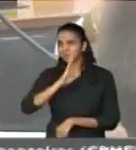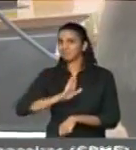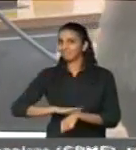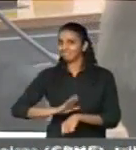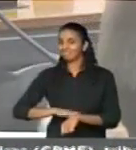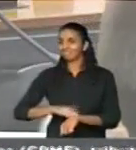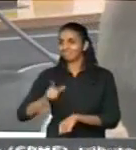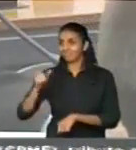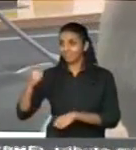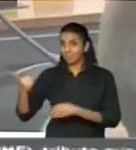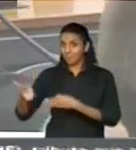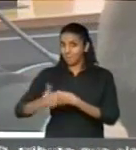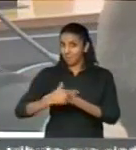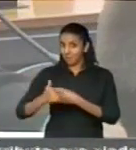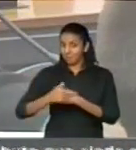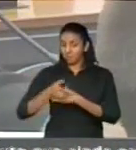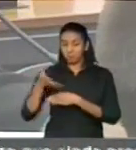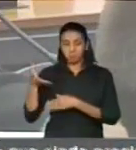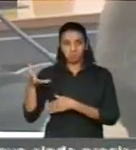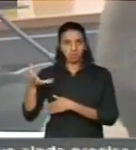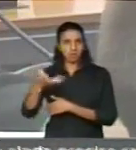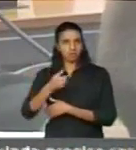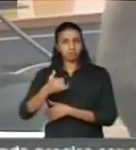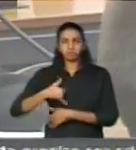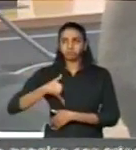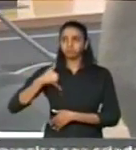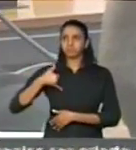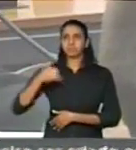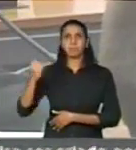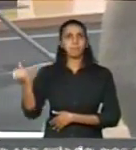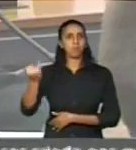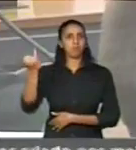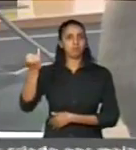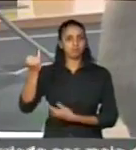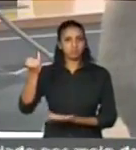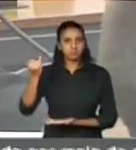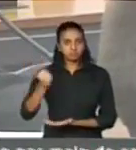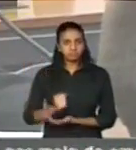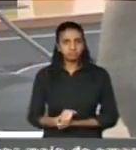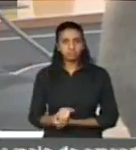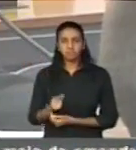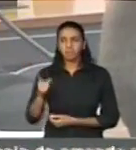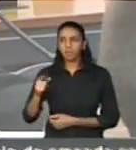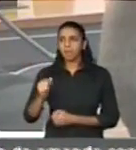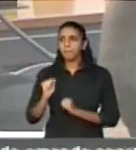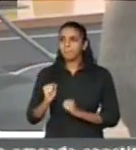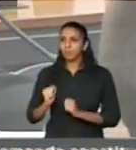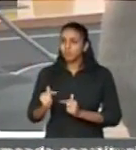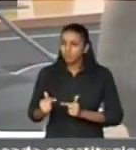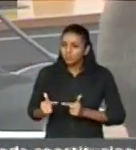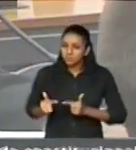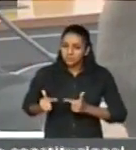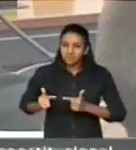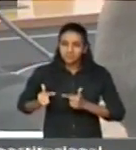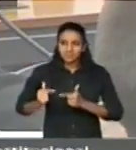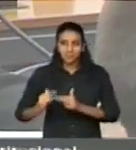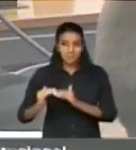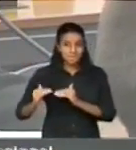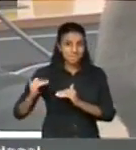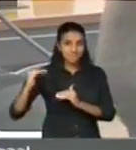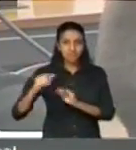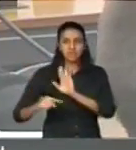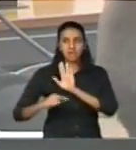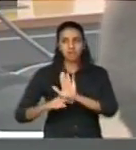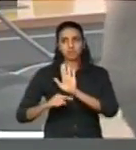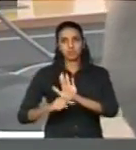nobre função que Vossa Excelência desempenha agora, nesse cargo tão importante, possa lutar um pouquinho mais. Você acompanhou